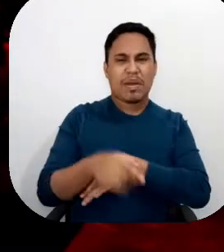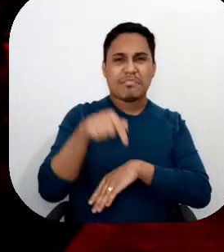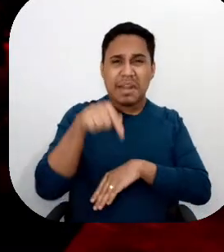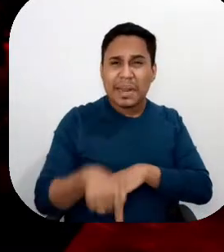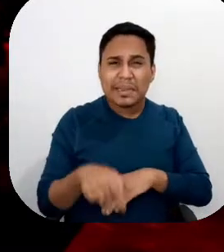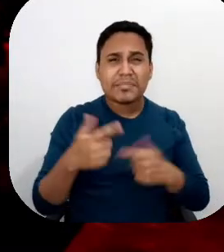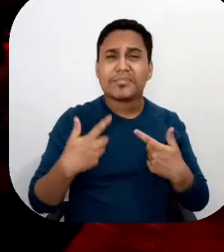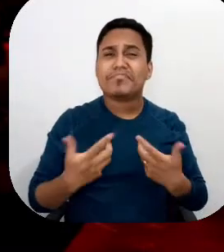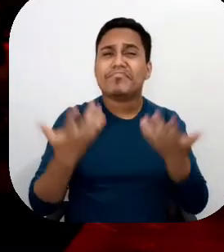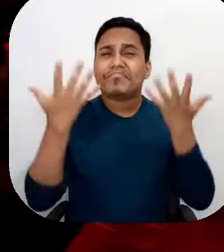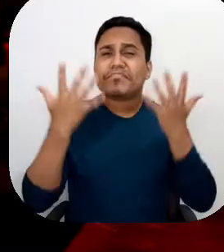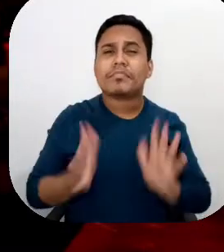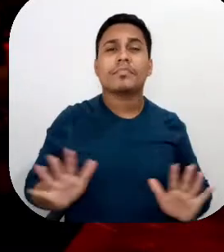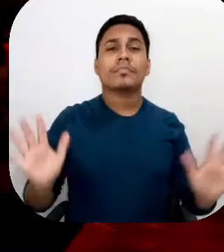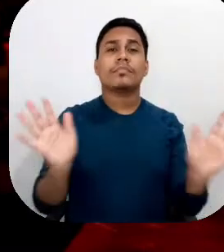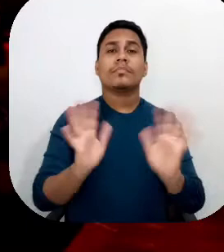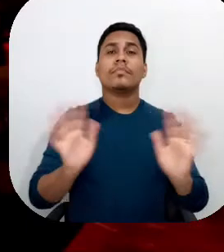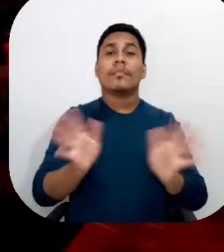mais aqui.